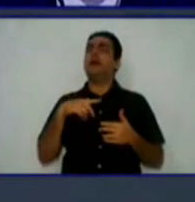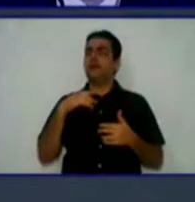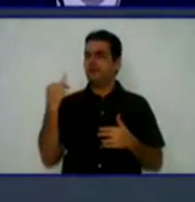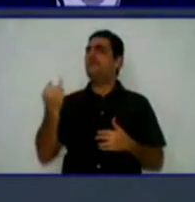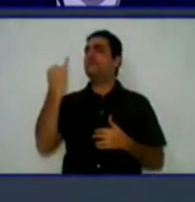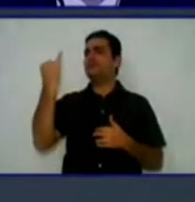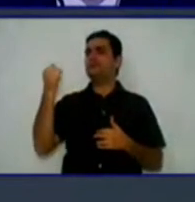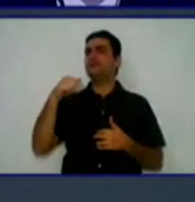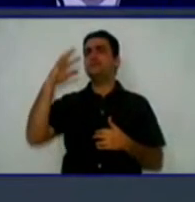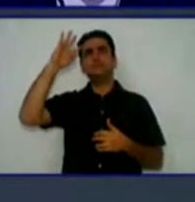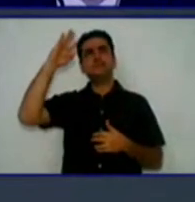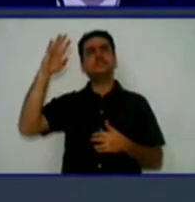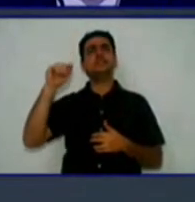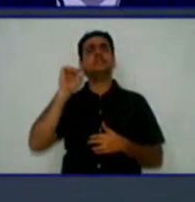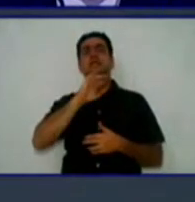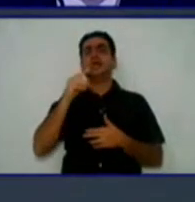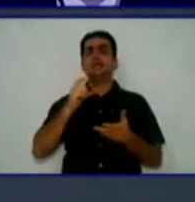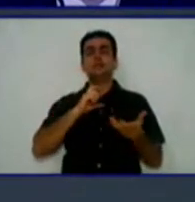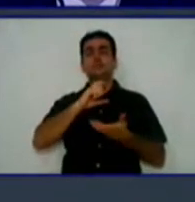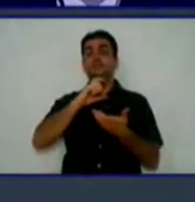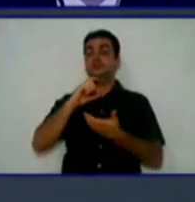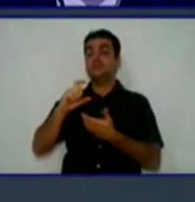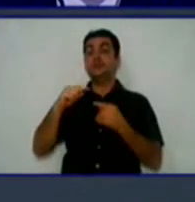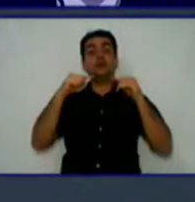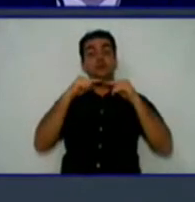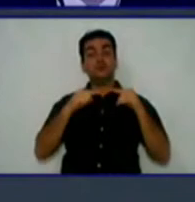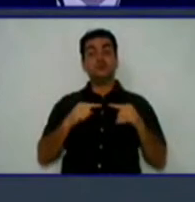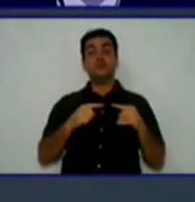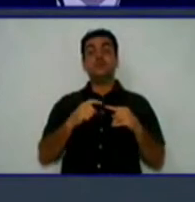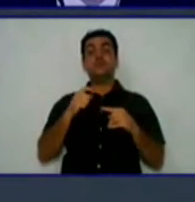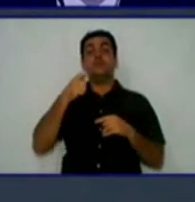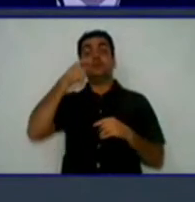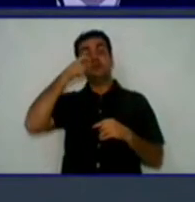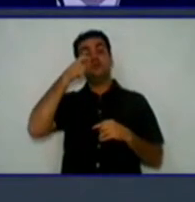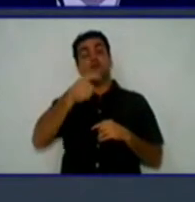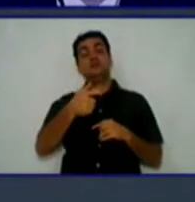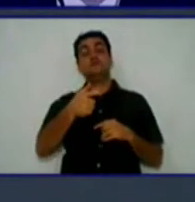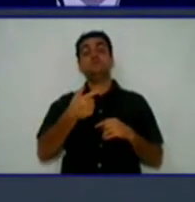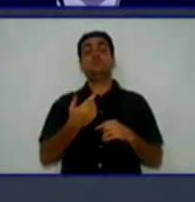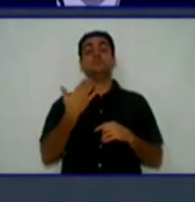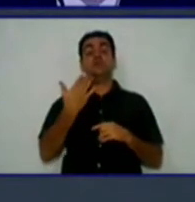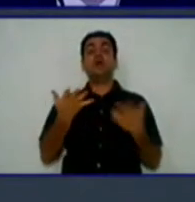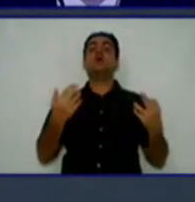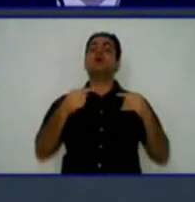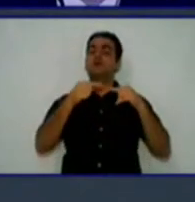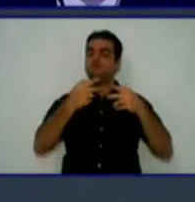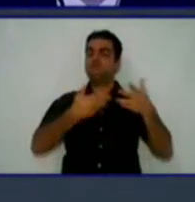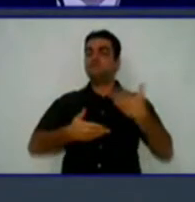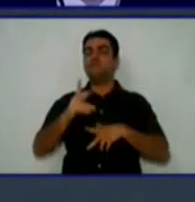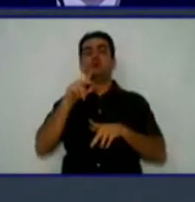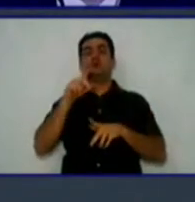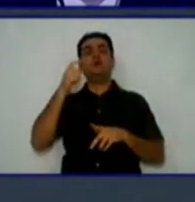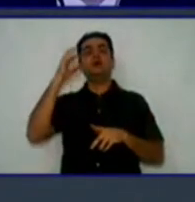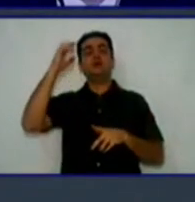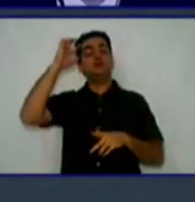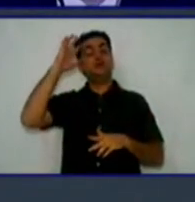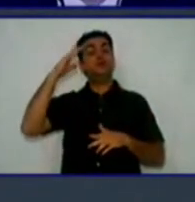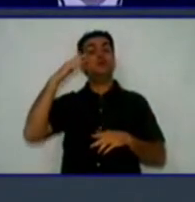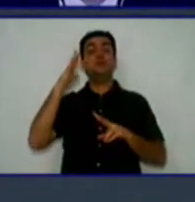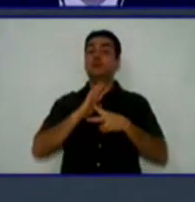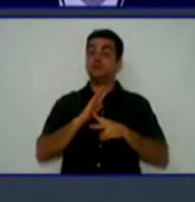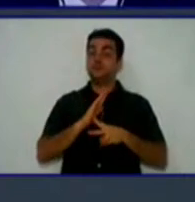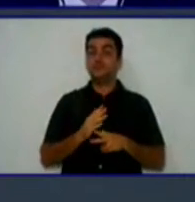imprescindível evidenciar que os gastos reverteram em benefício da GREI e têm relação com a atividade partidária. Há